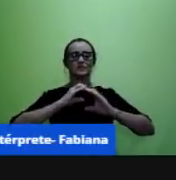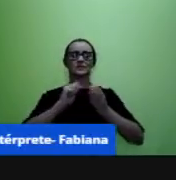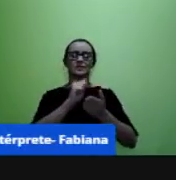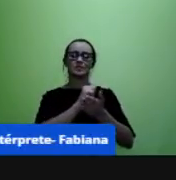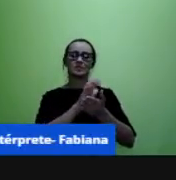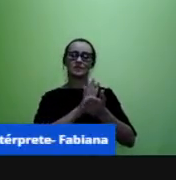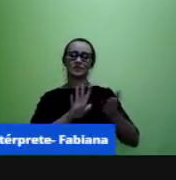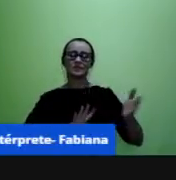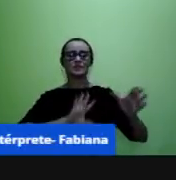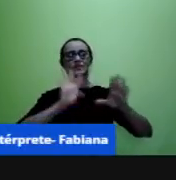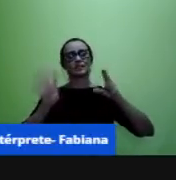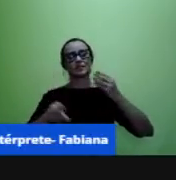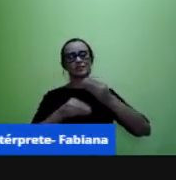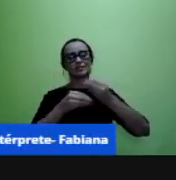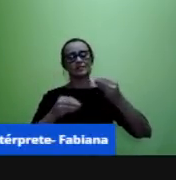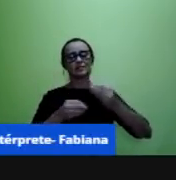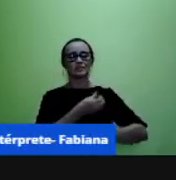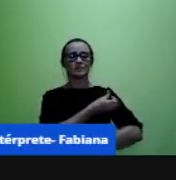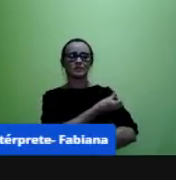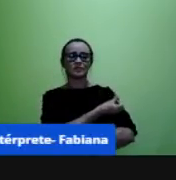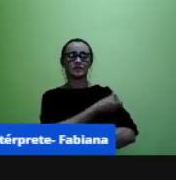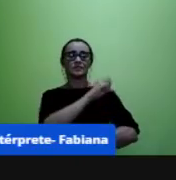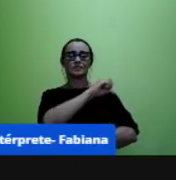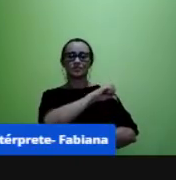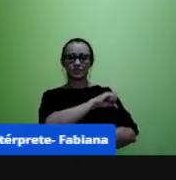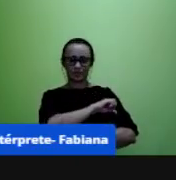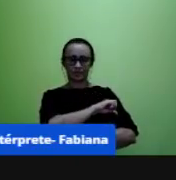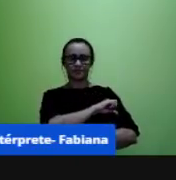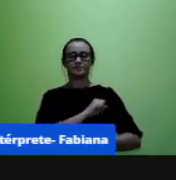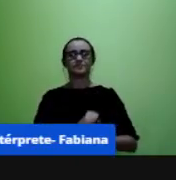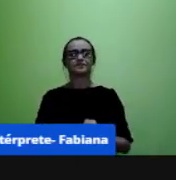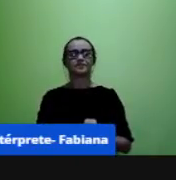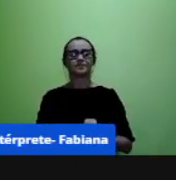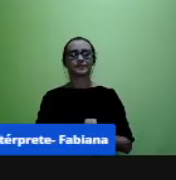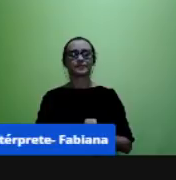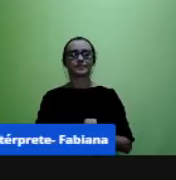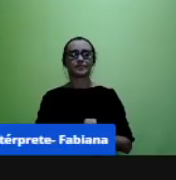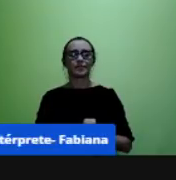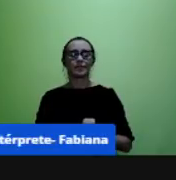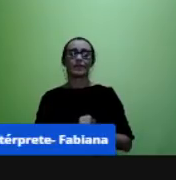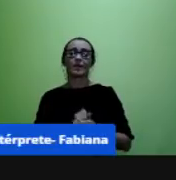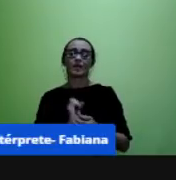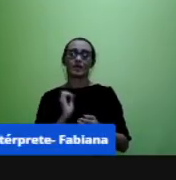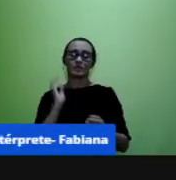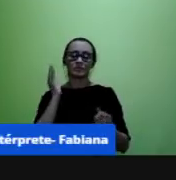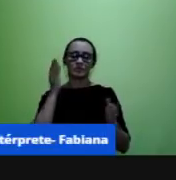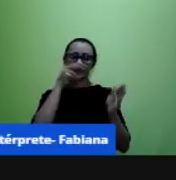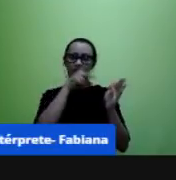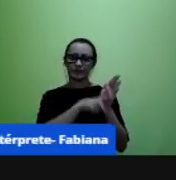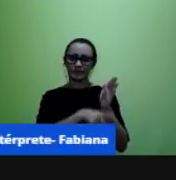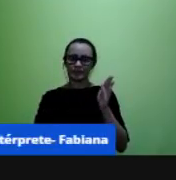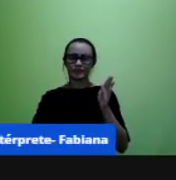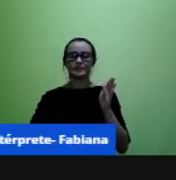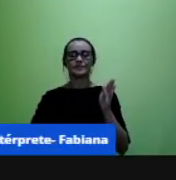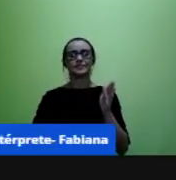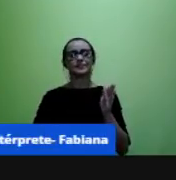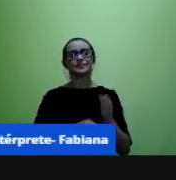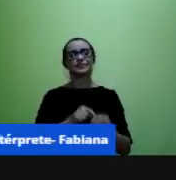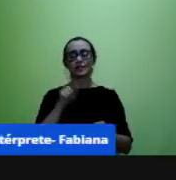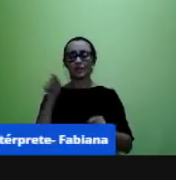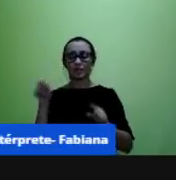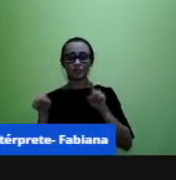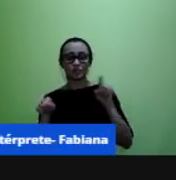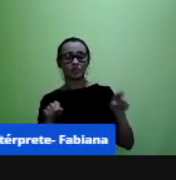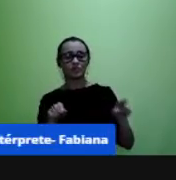extras com as turmas do 6º ao 9º ano. Sobre o planejamento, as duas unidades adotaram o sistema de diário de